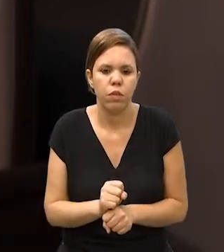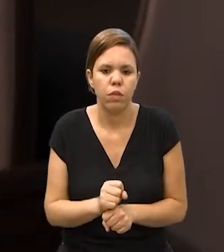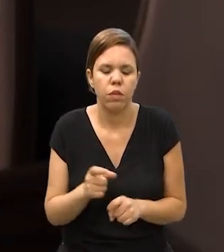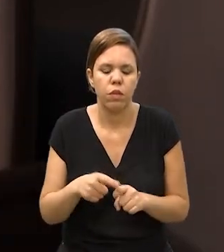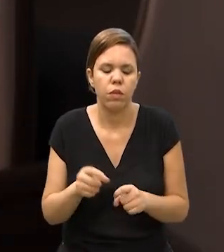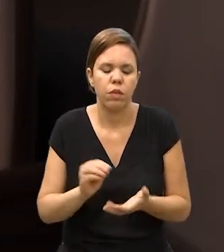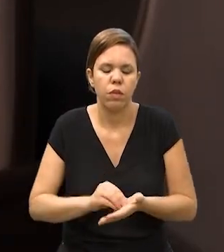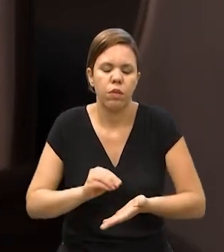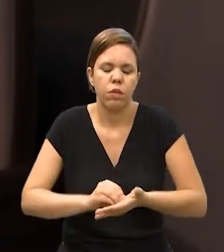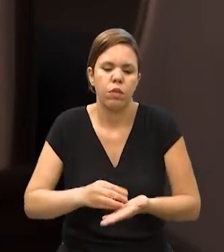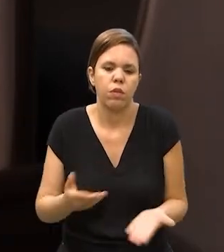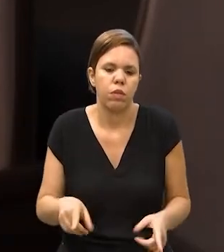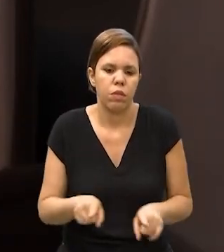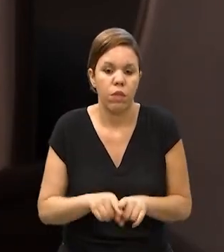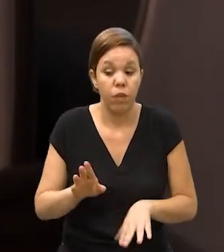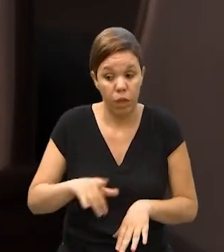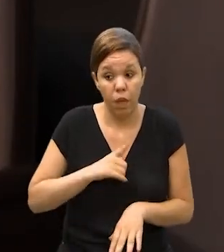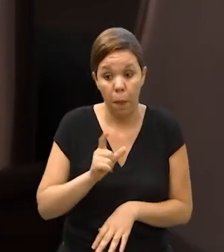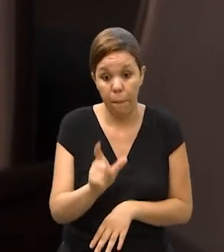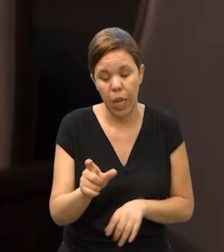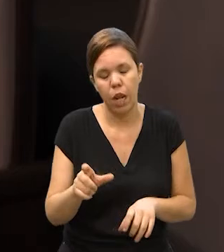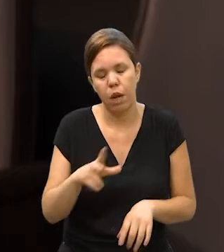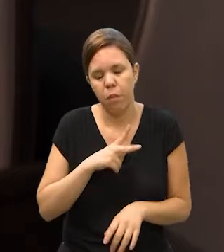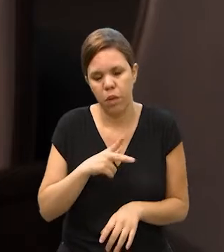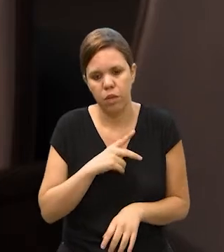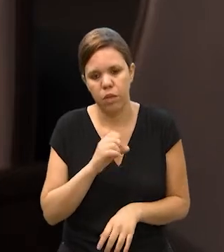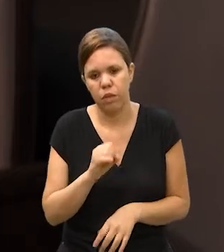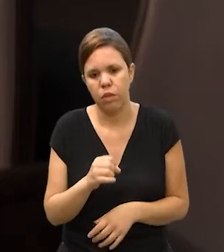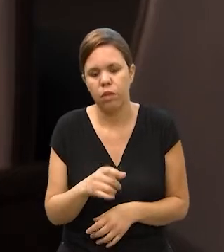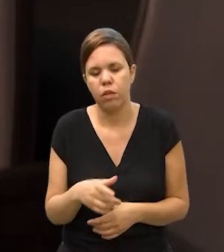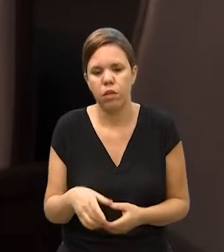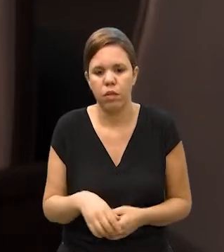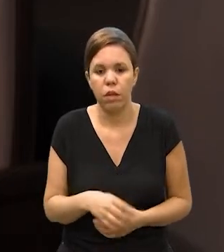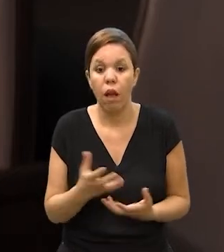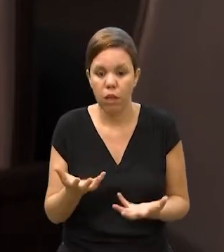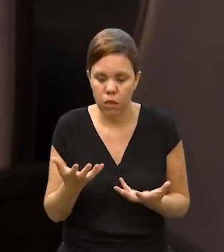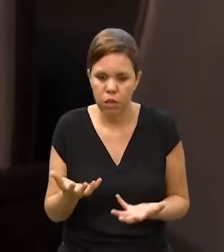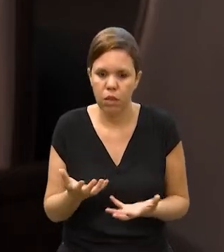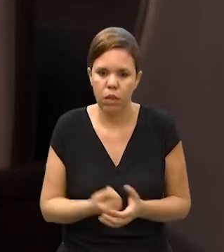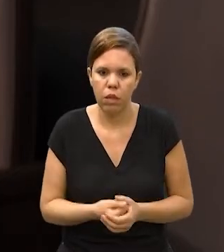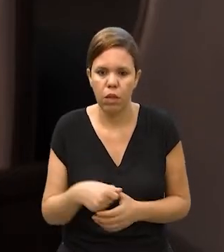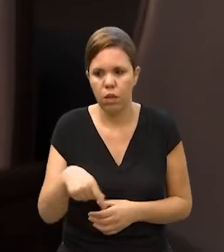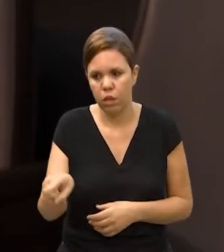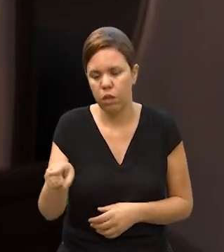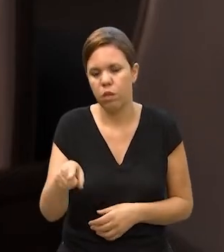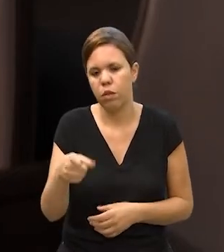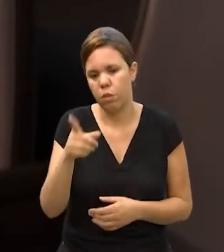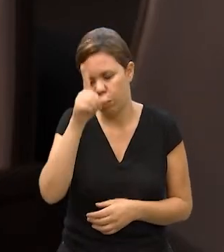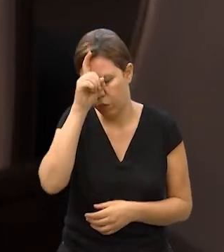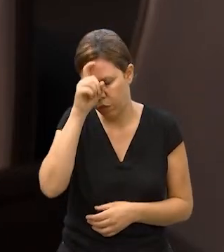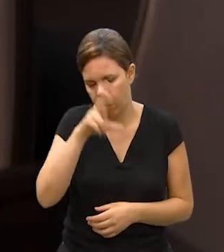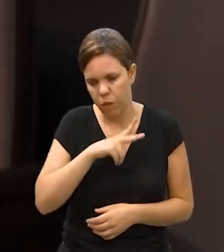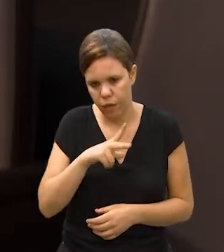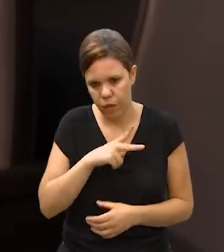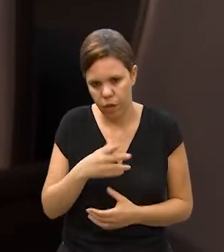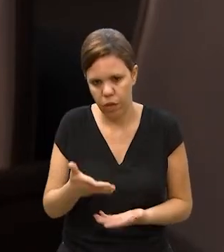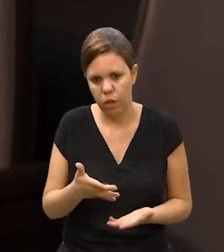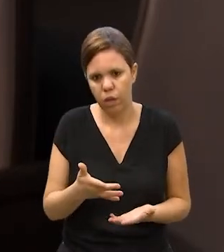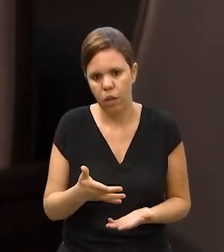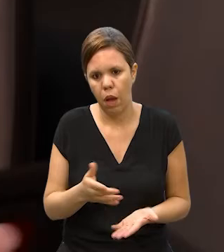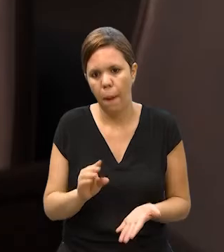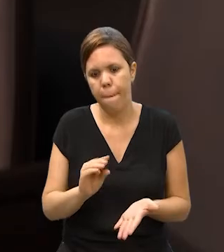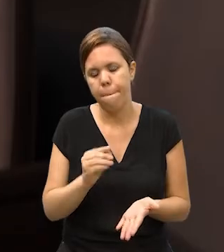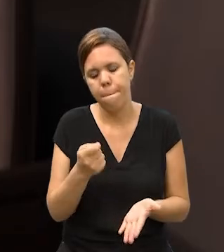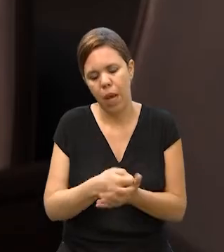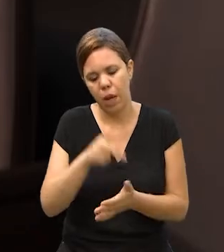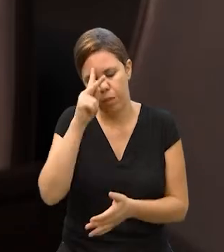médicos, e ela tendo um plano de saúde, ou se ela não ter, se ela quiser ir para o hospital privado, que ela vai e que ela arque com os custos, né?